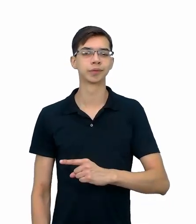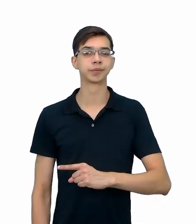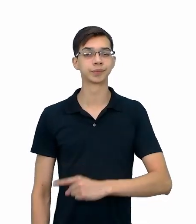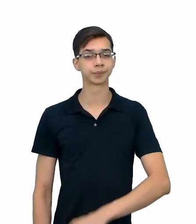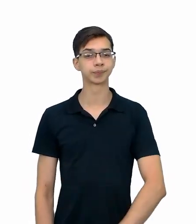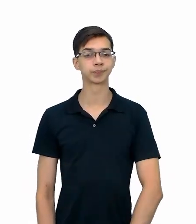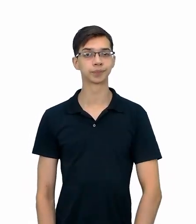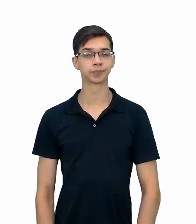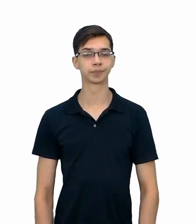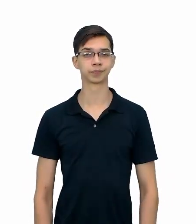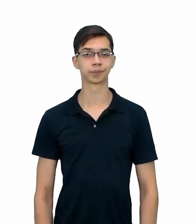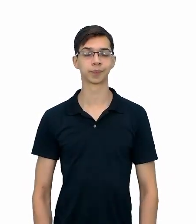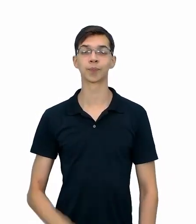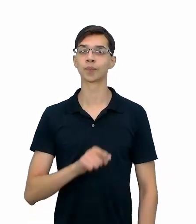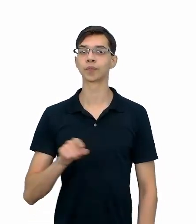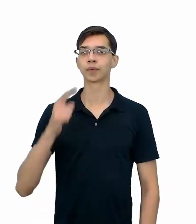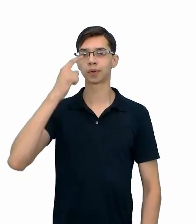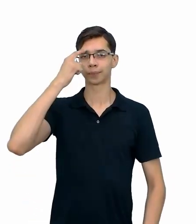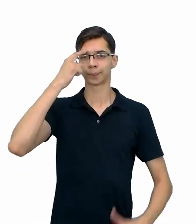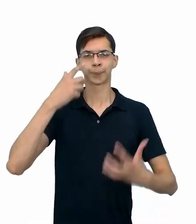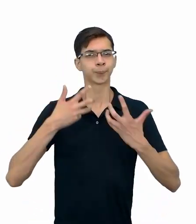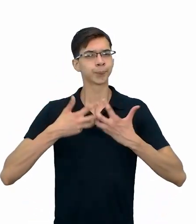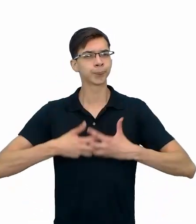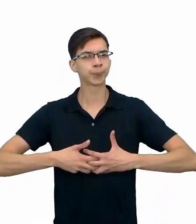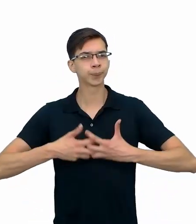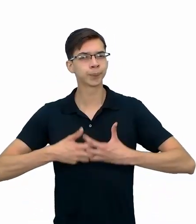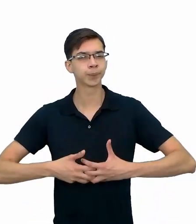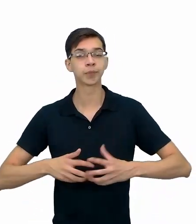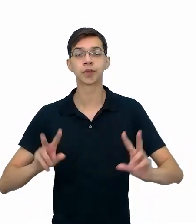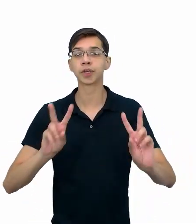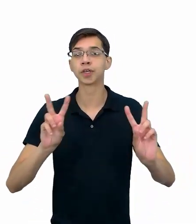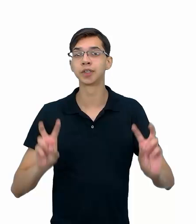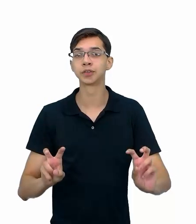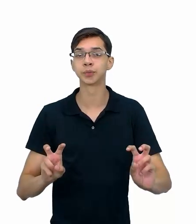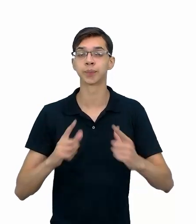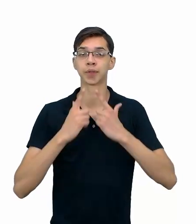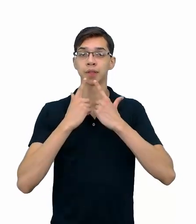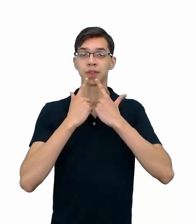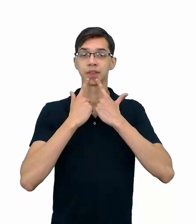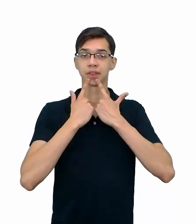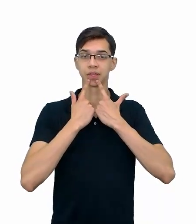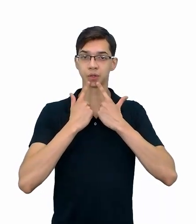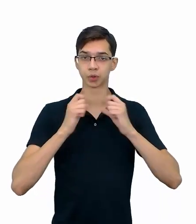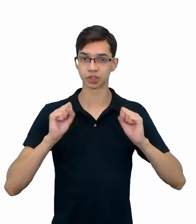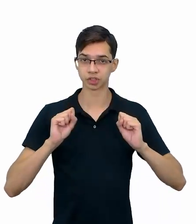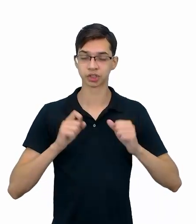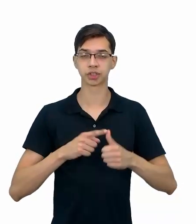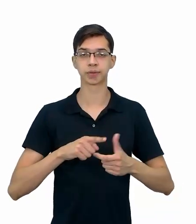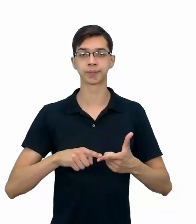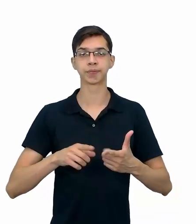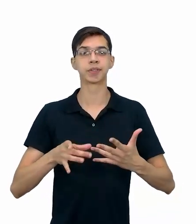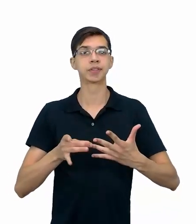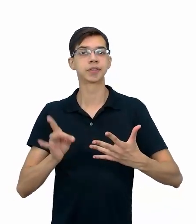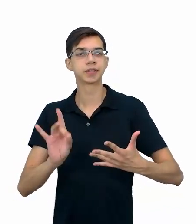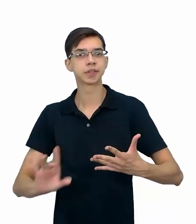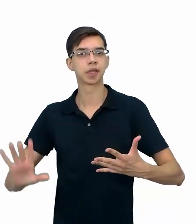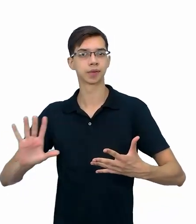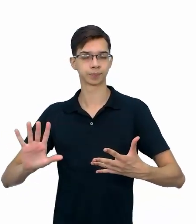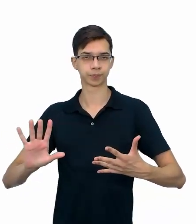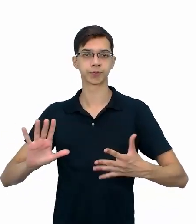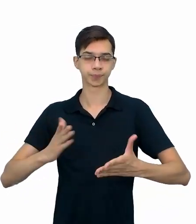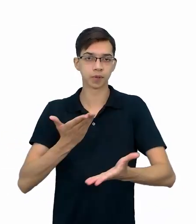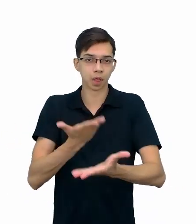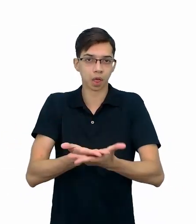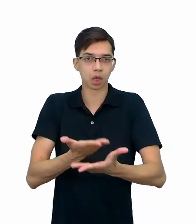aí, né? Para a gente poder pensar nessa questão da análise linguística e semiótica ainda no desenvolvimento com essas aulas,